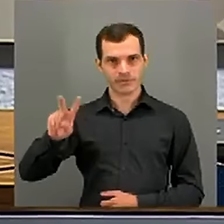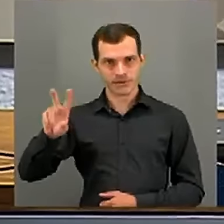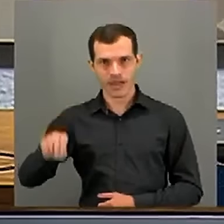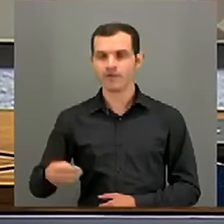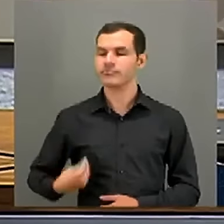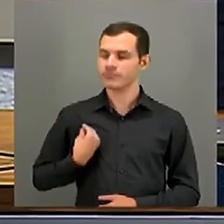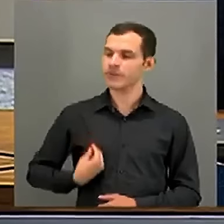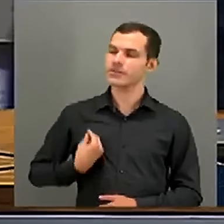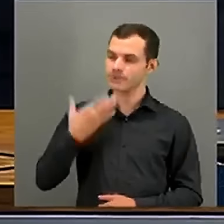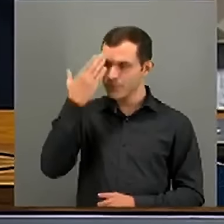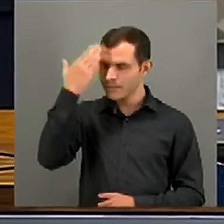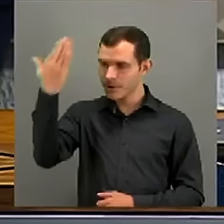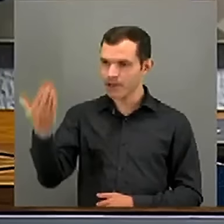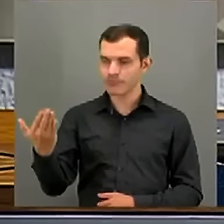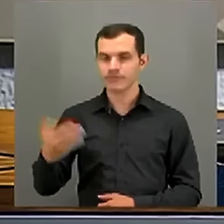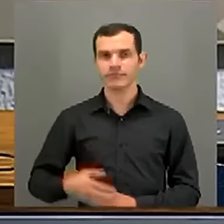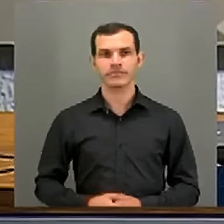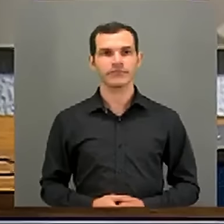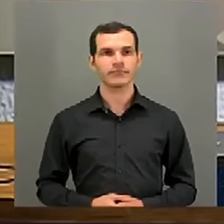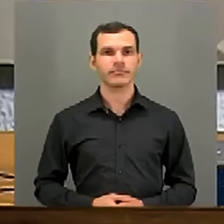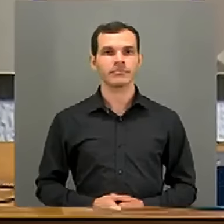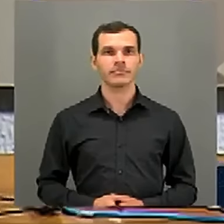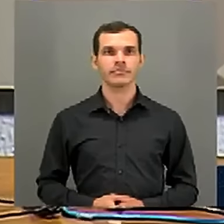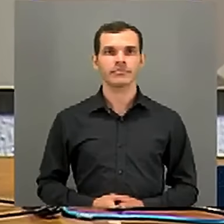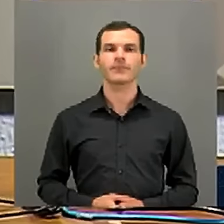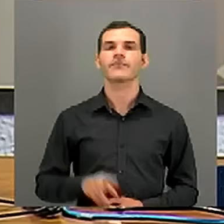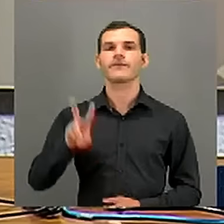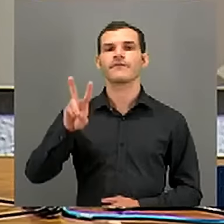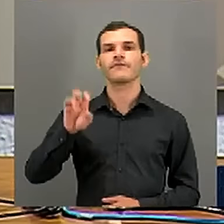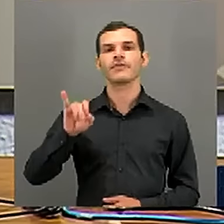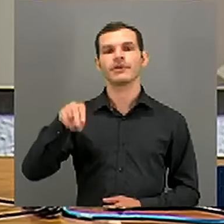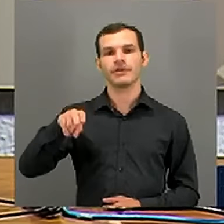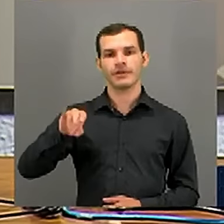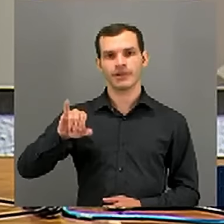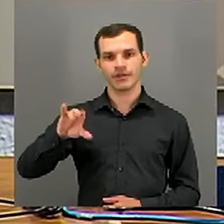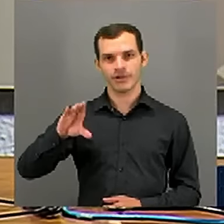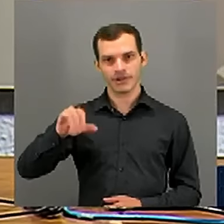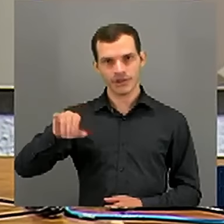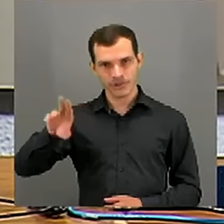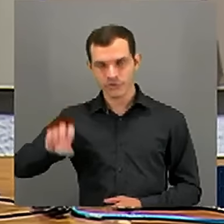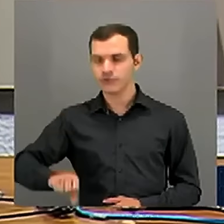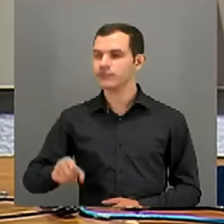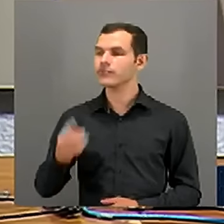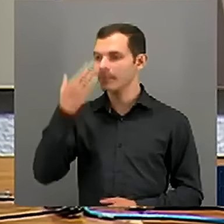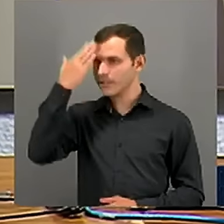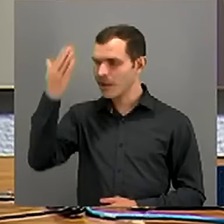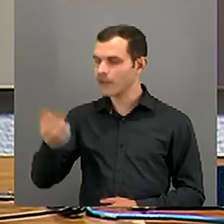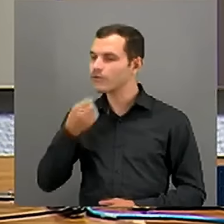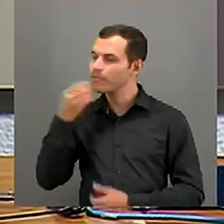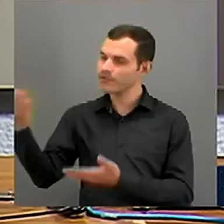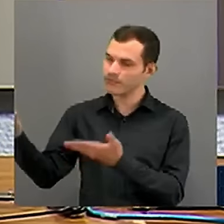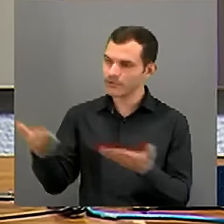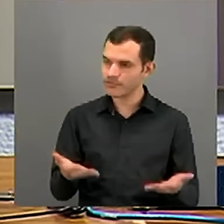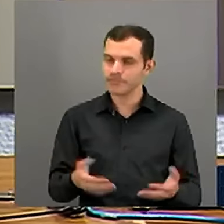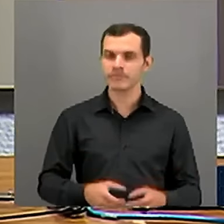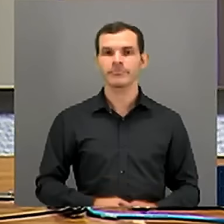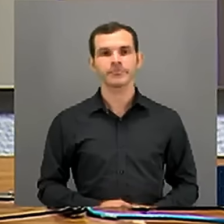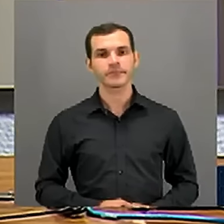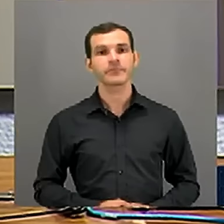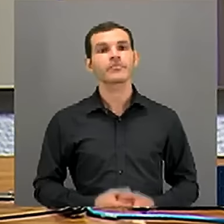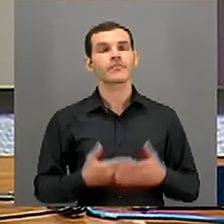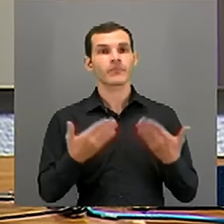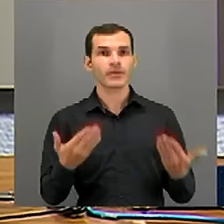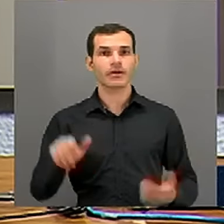presença de vocês, do doutor Vinícius. Sejam bem-vindos nessa casa. É, apesar de do